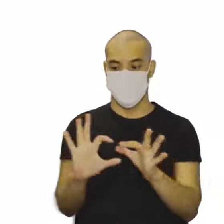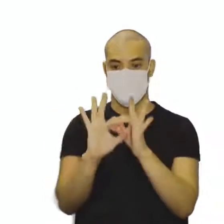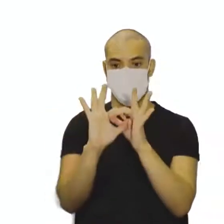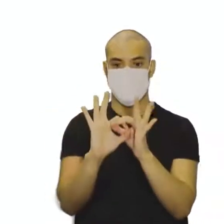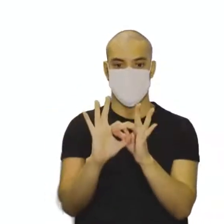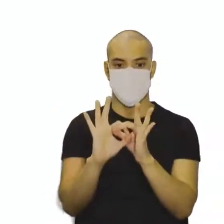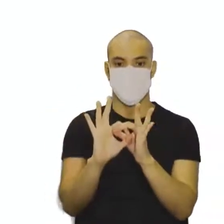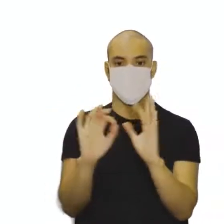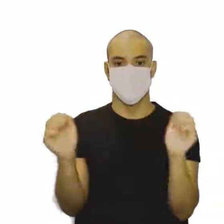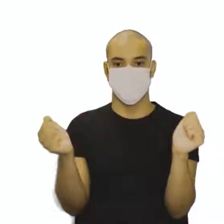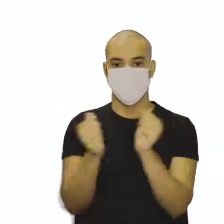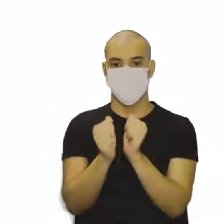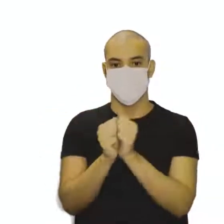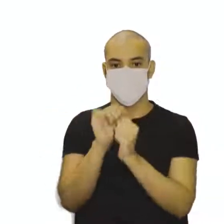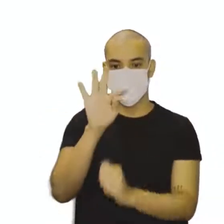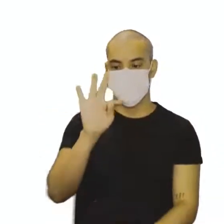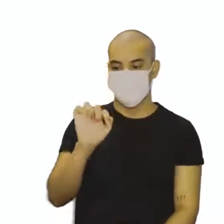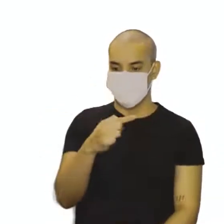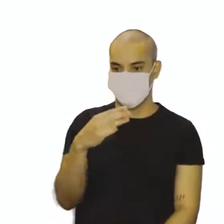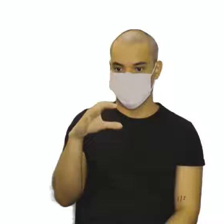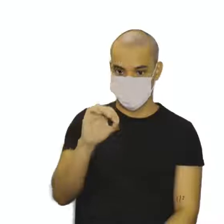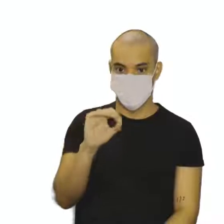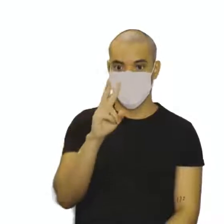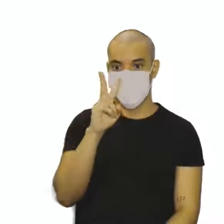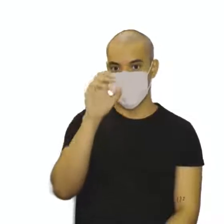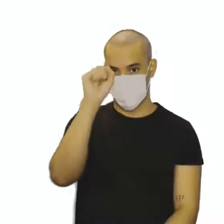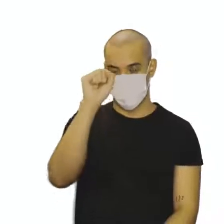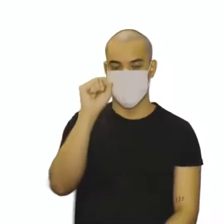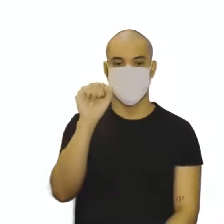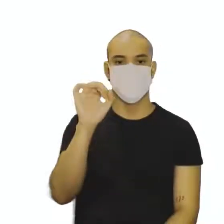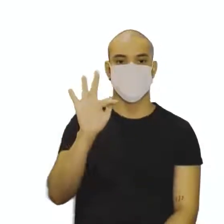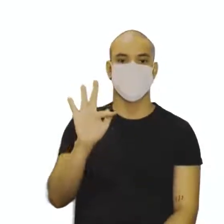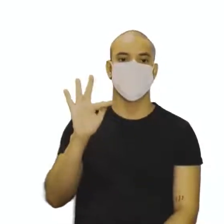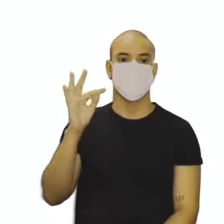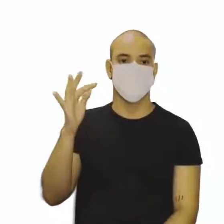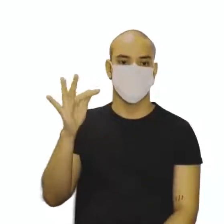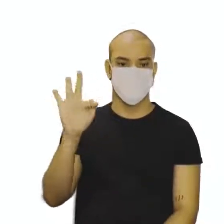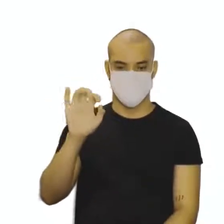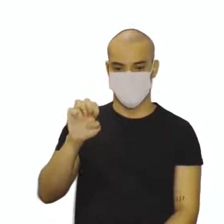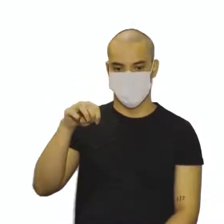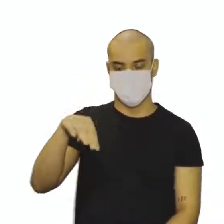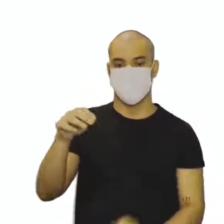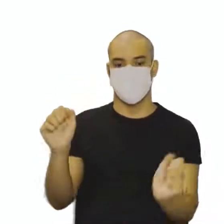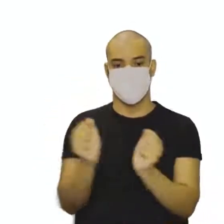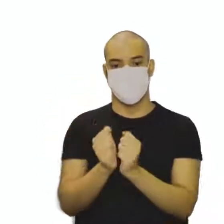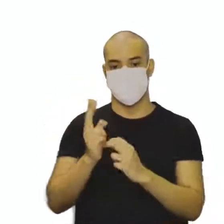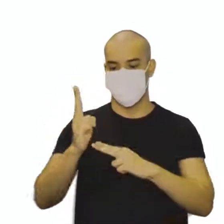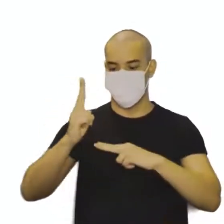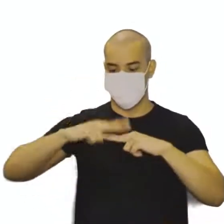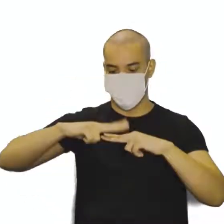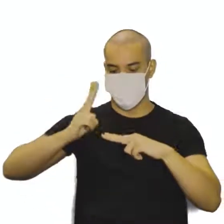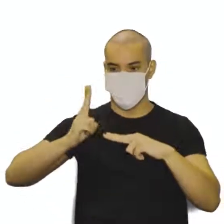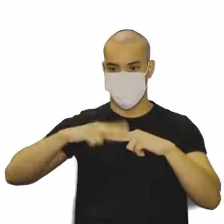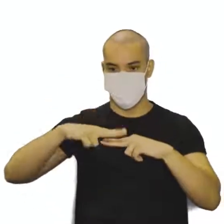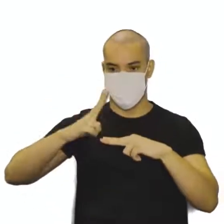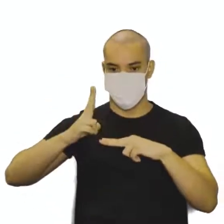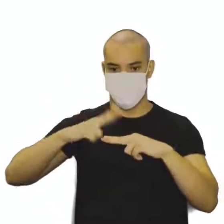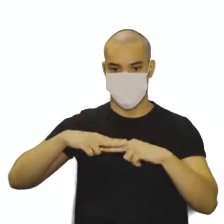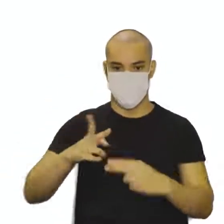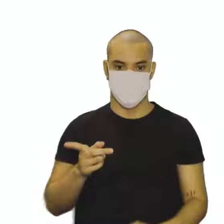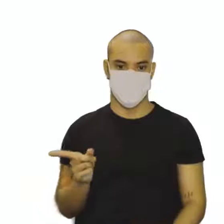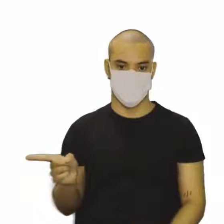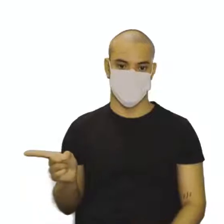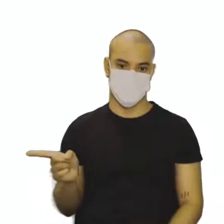uma fonte de tensão de força eletromotriz, Epson, por meio da chave SC. Então, vocês podem observar aqui, olha